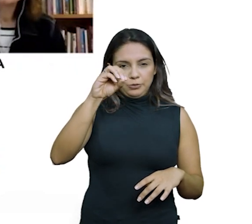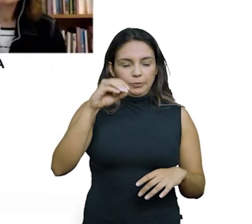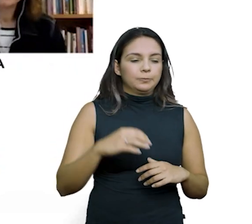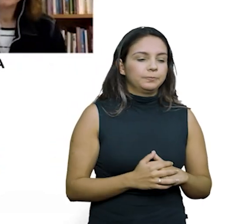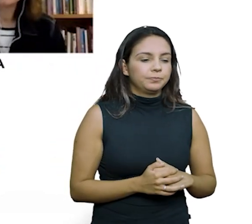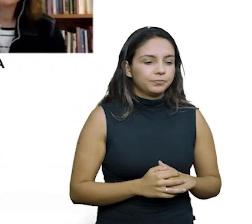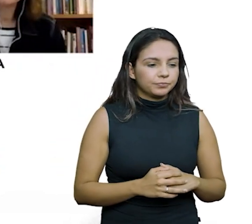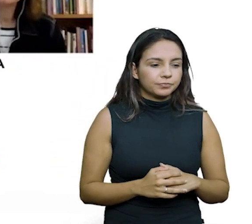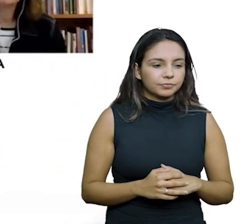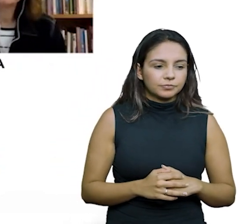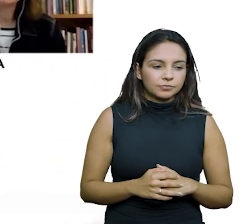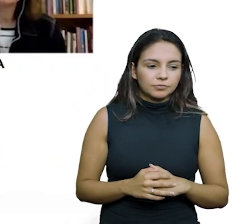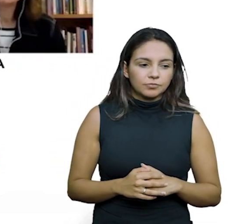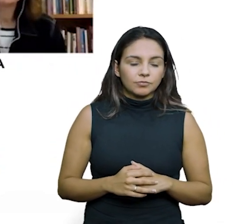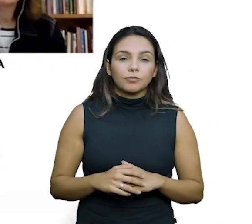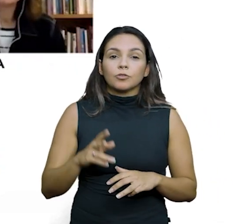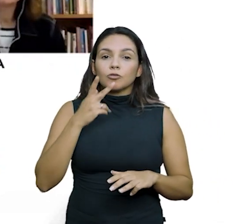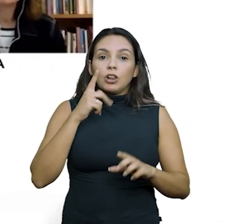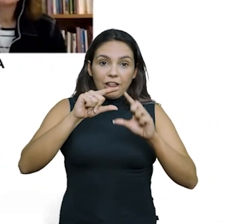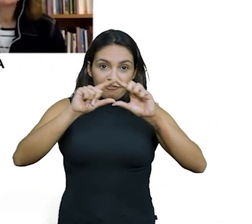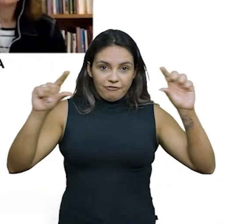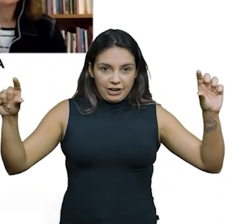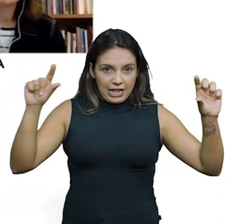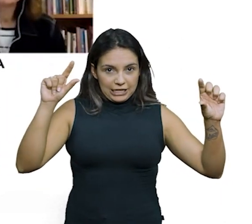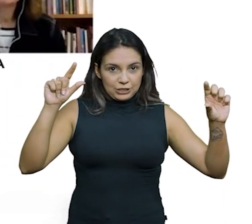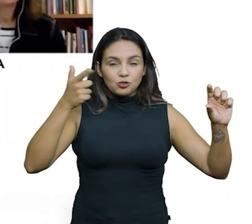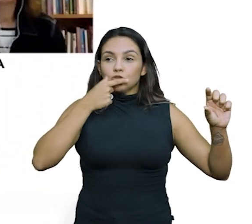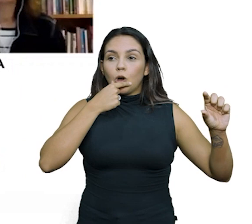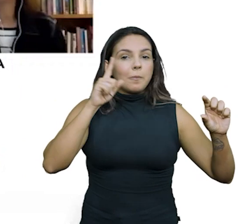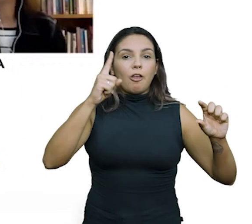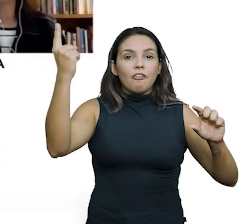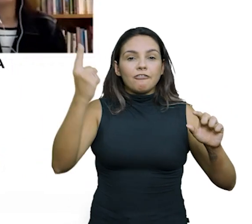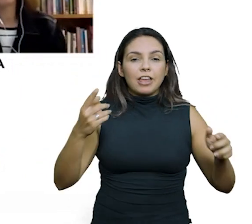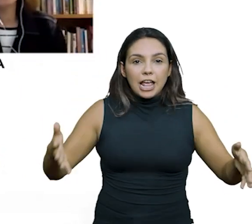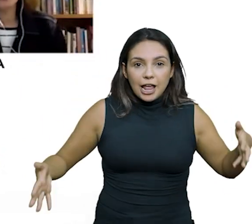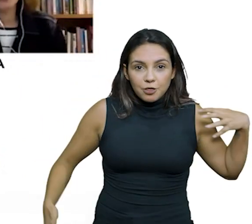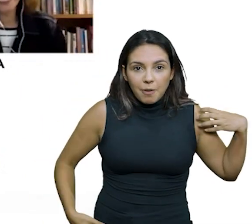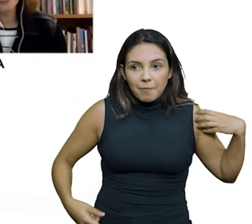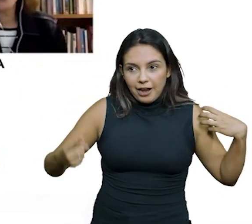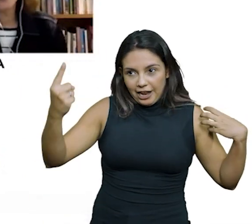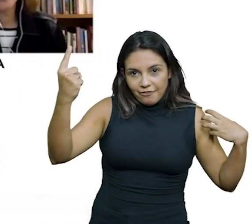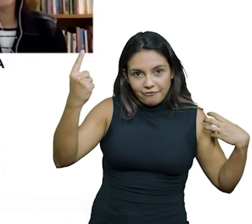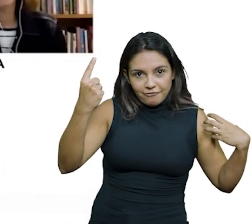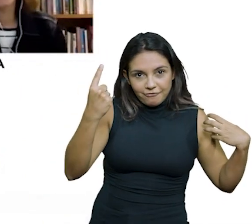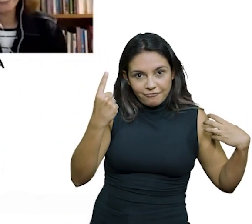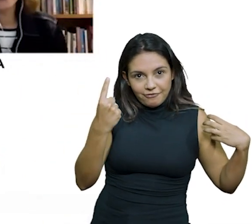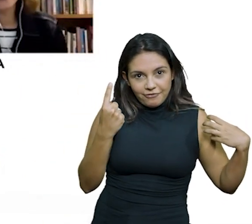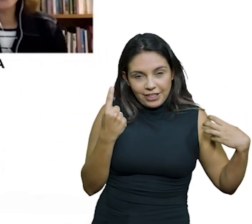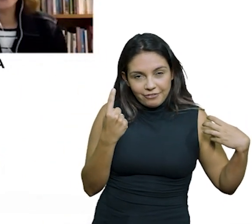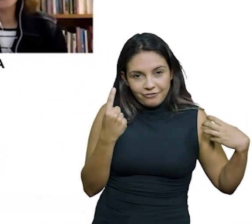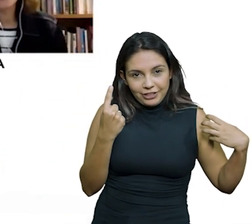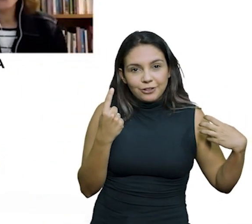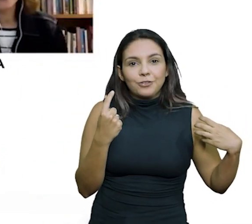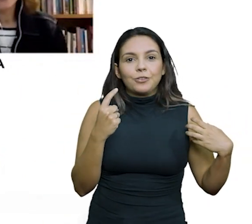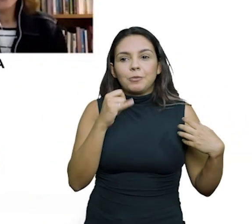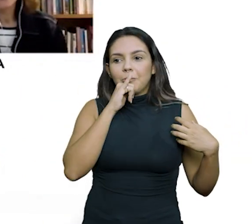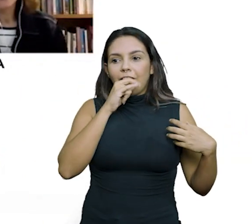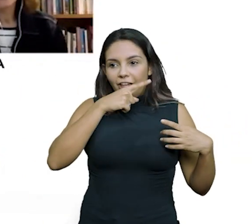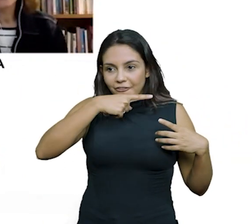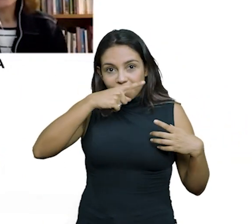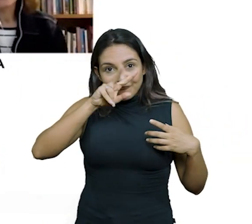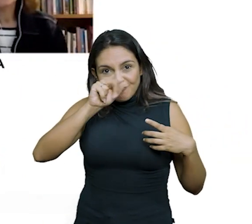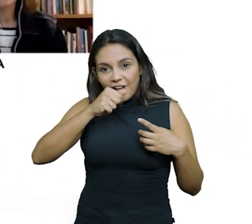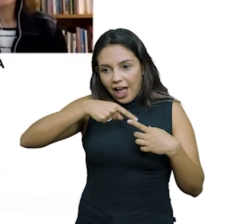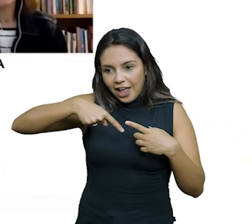Aquela do o homem não veio do macaco, vem vindo, é insuperável. Bem-vindo. Insuperável. Cada vez que eu vejo o pessoal